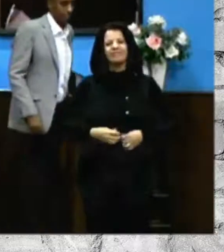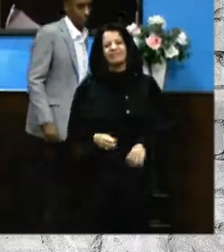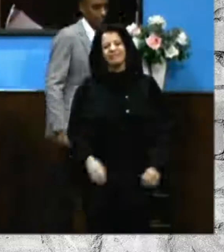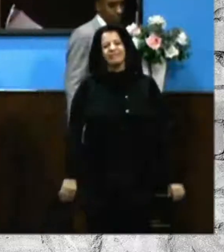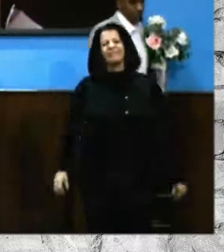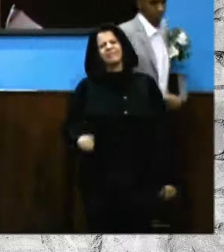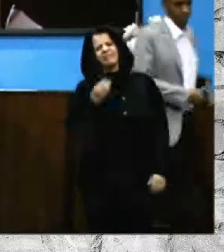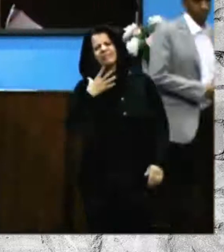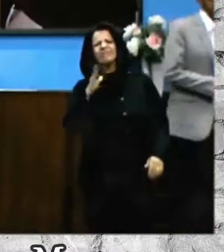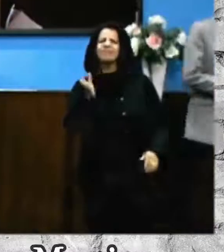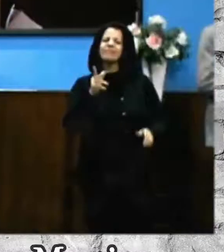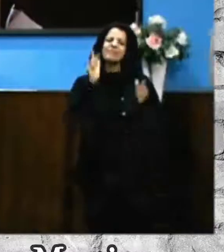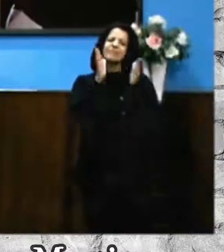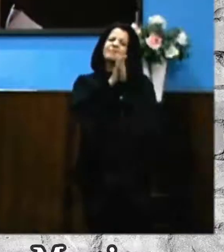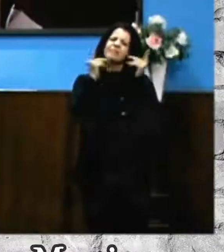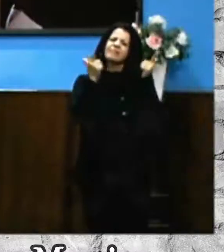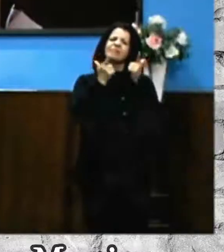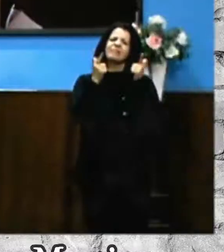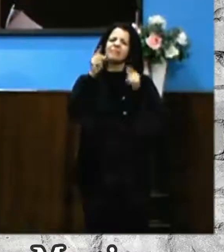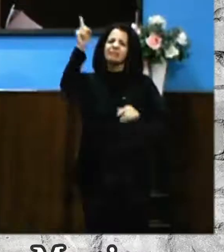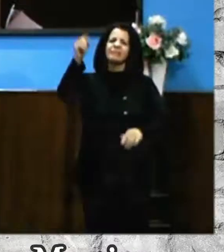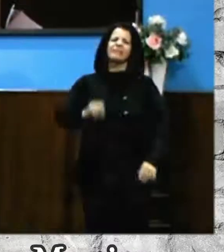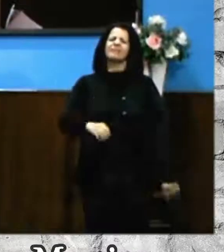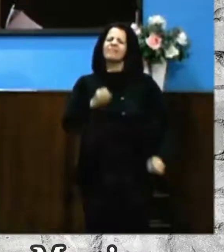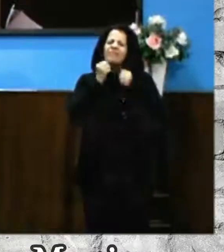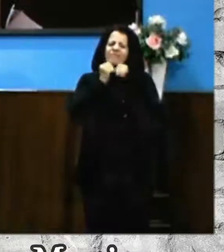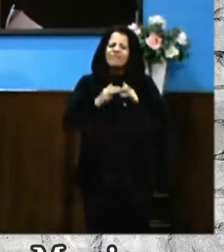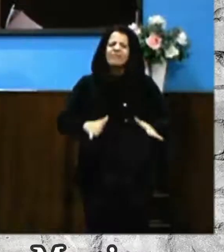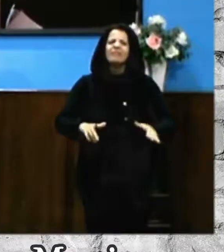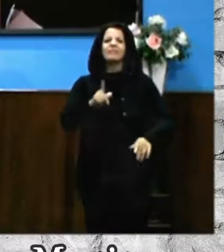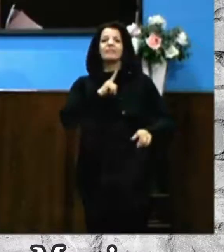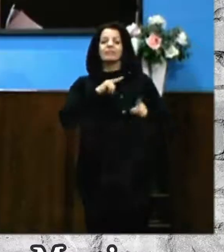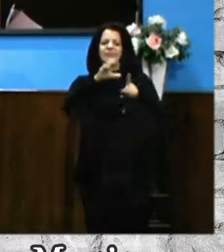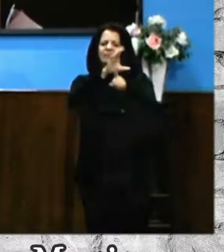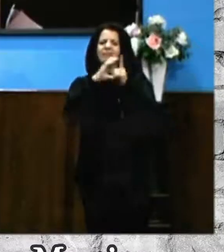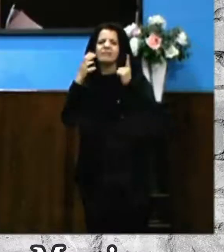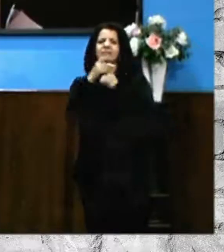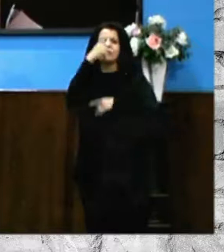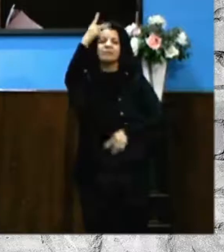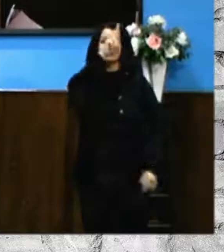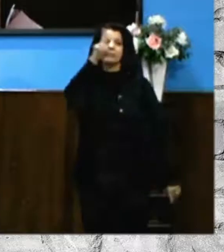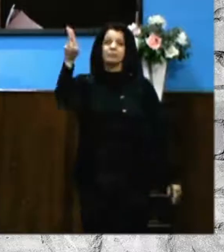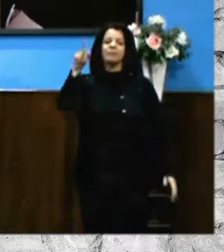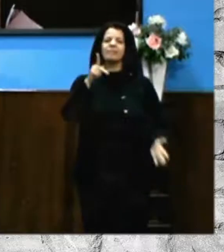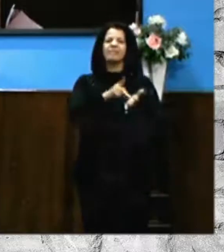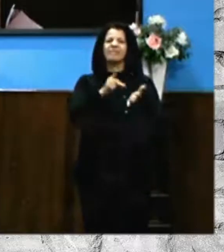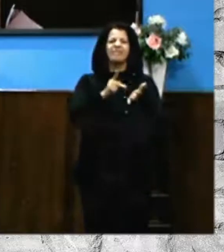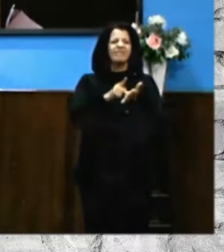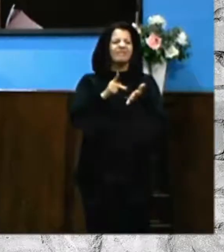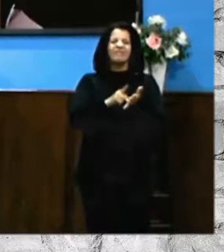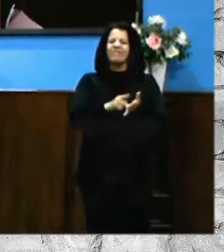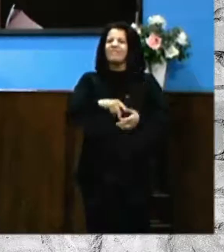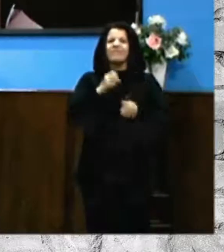Muito bem, nós louvamos a Deus pelo privilégio que temos de cultuá-lo, não é? É realmente uma